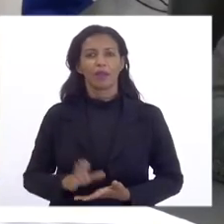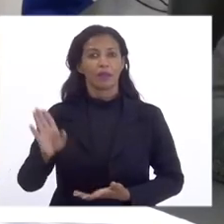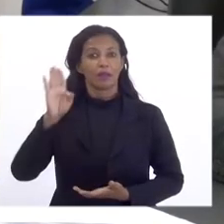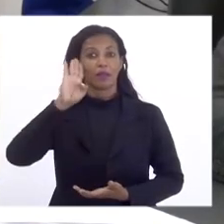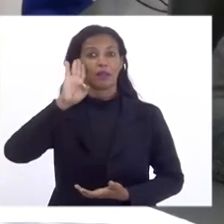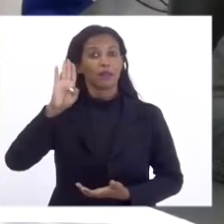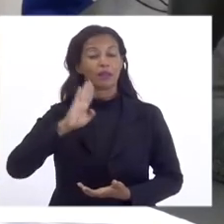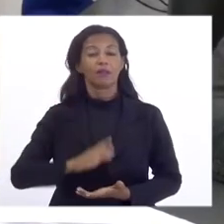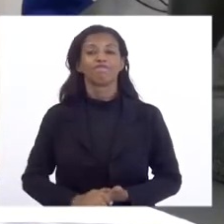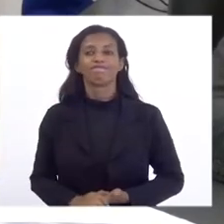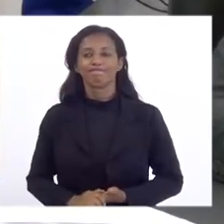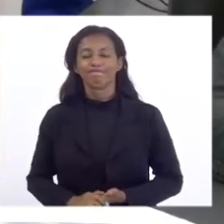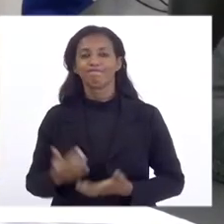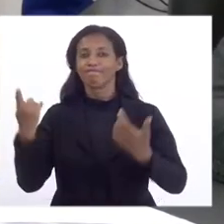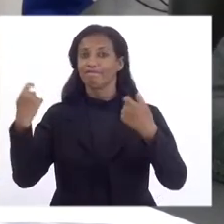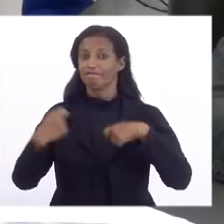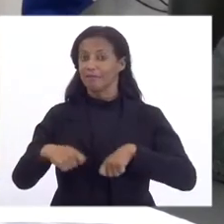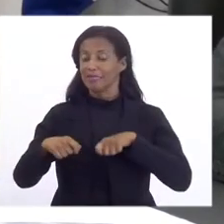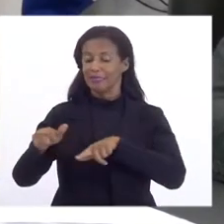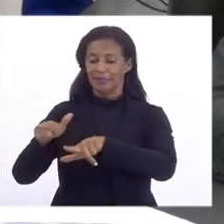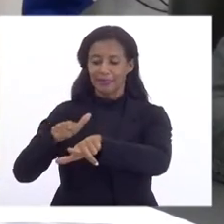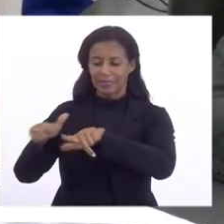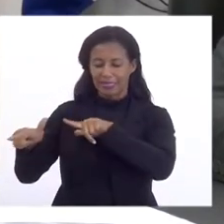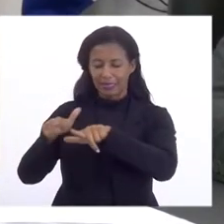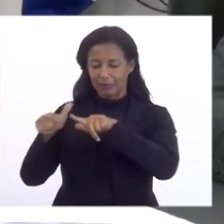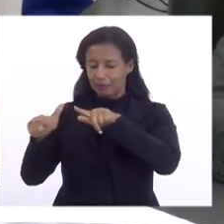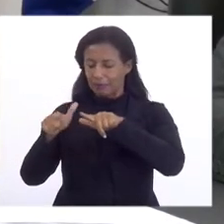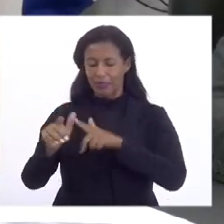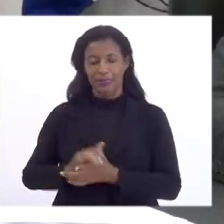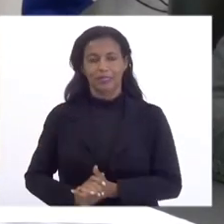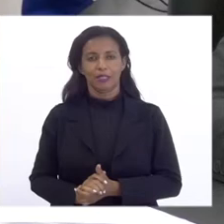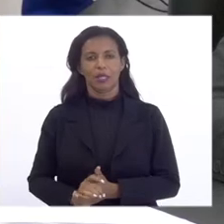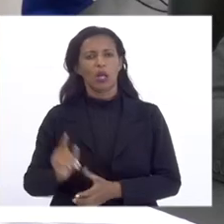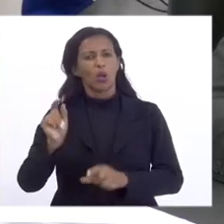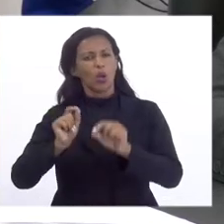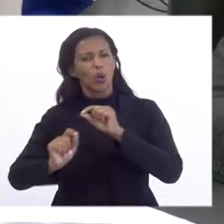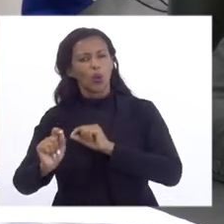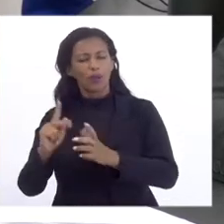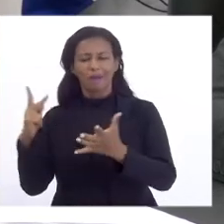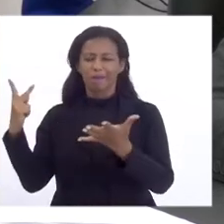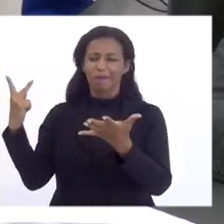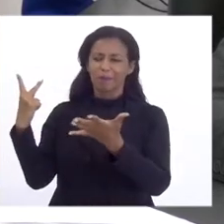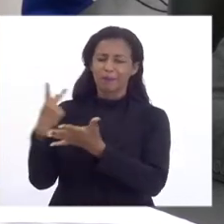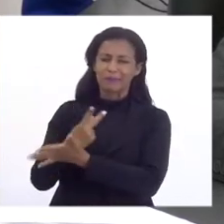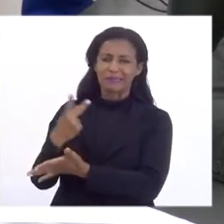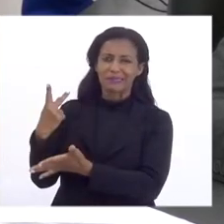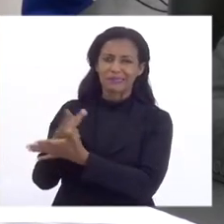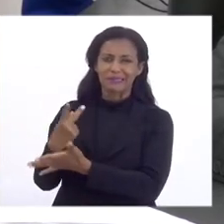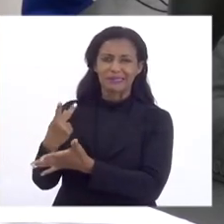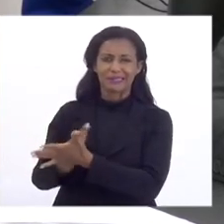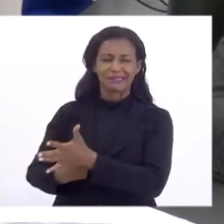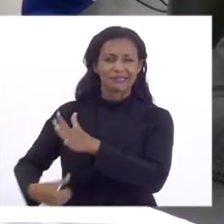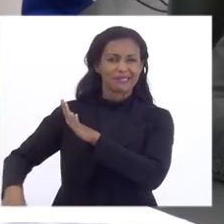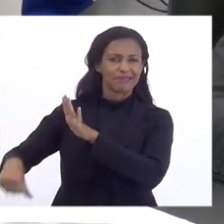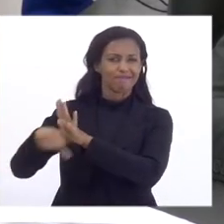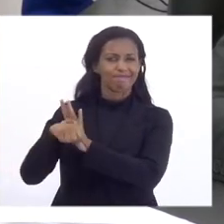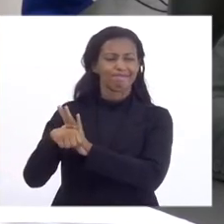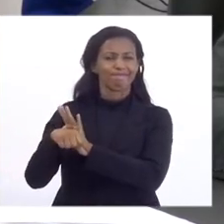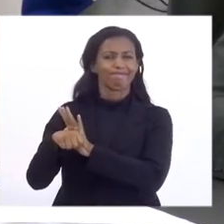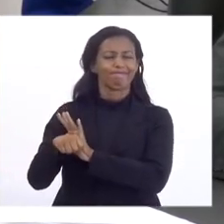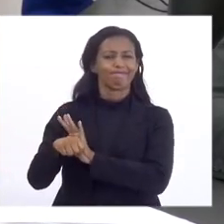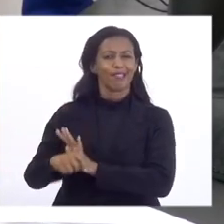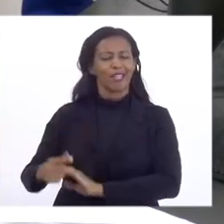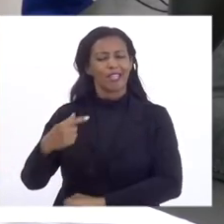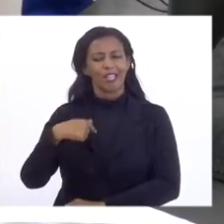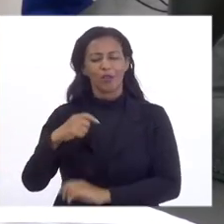fundamental que fosse mais trabalhado. Né? O que se comete de ilegalidade, eu posso